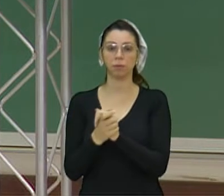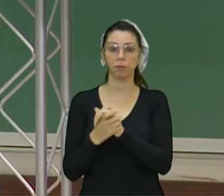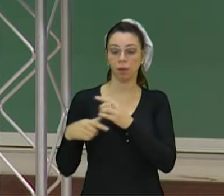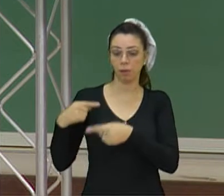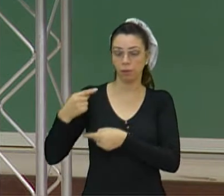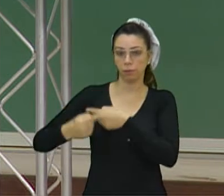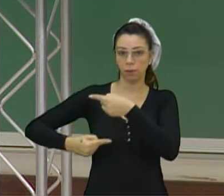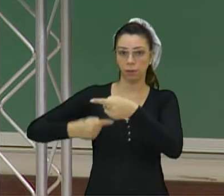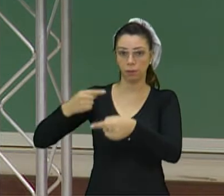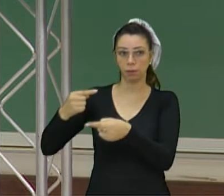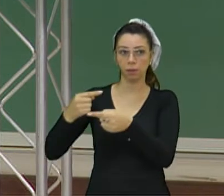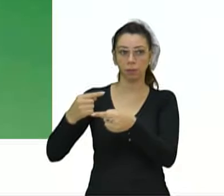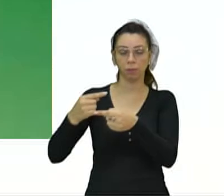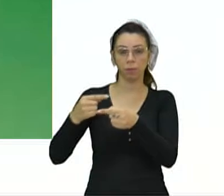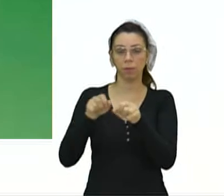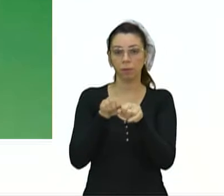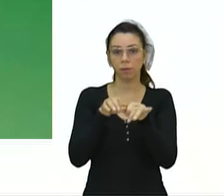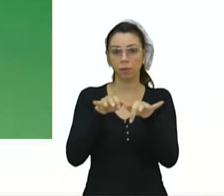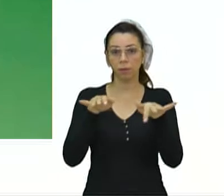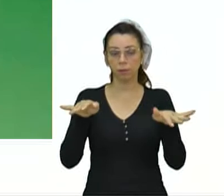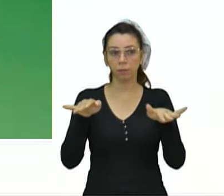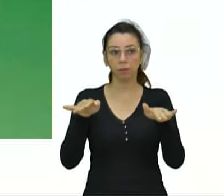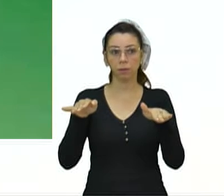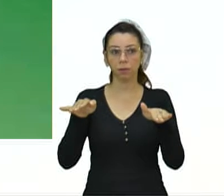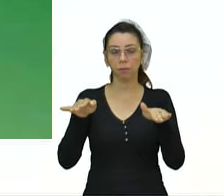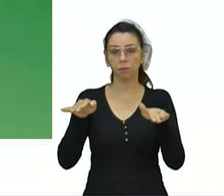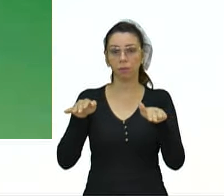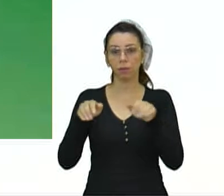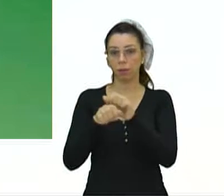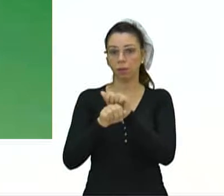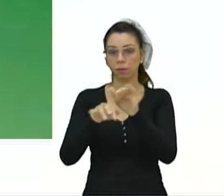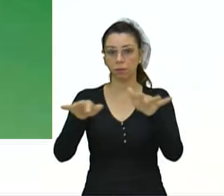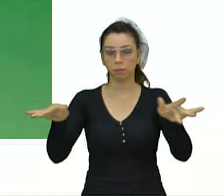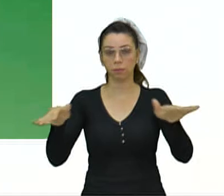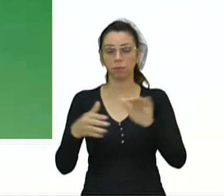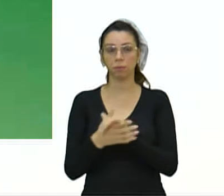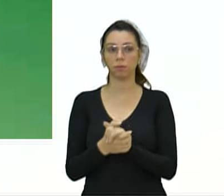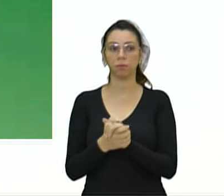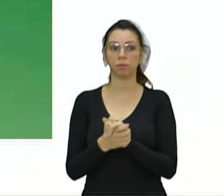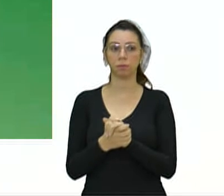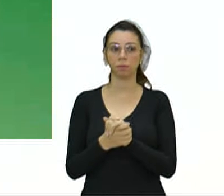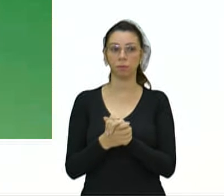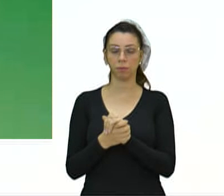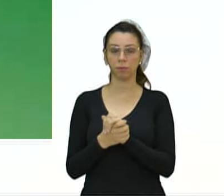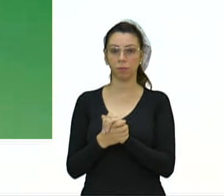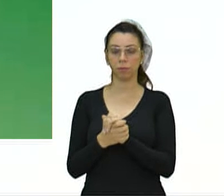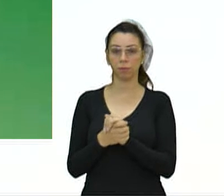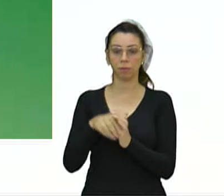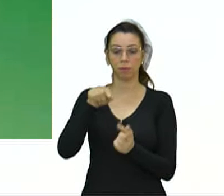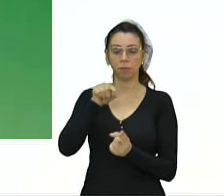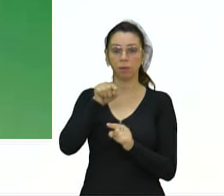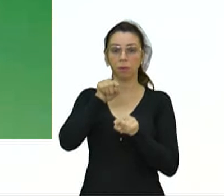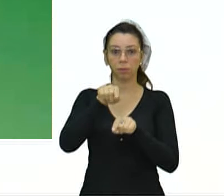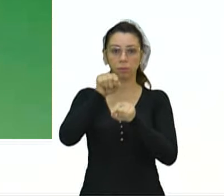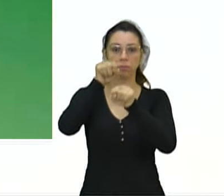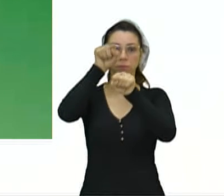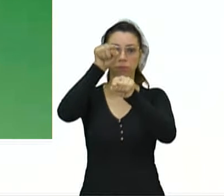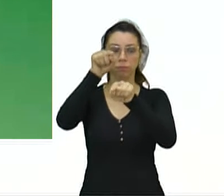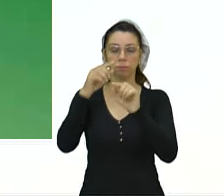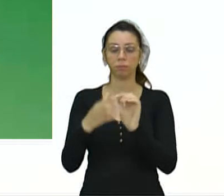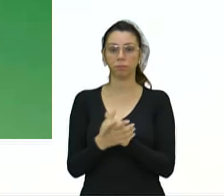e distribuição. A geração ocorre nas usinas de energia.